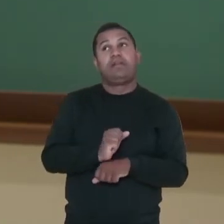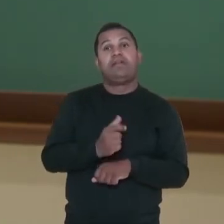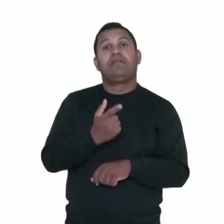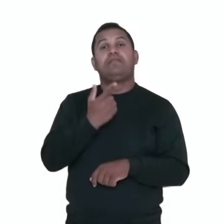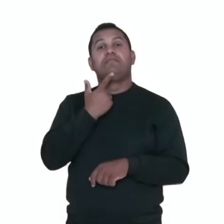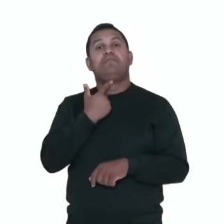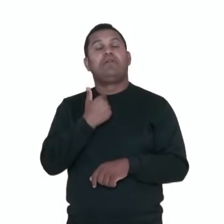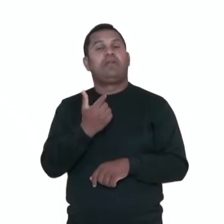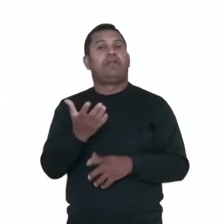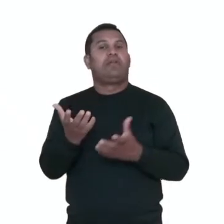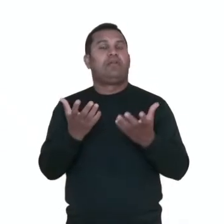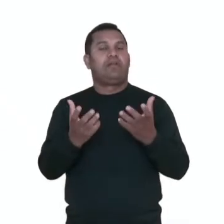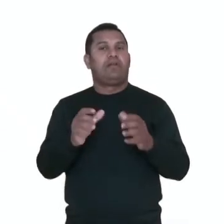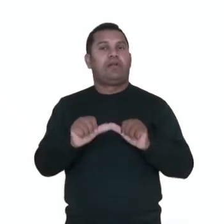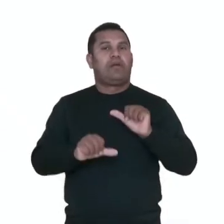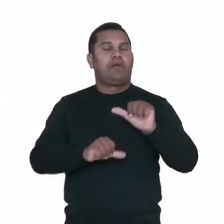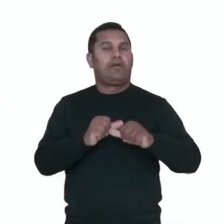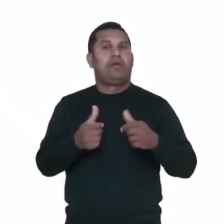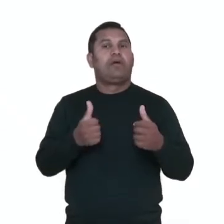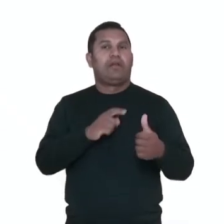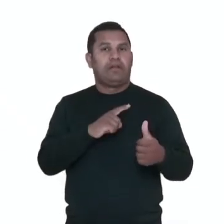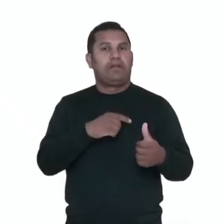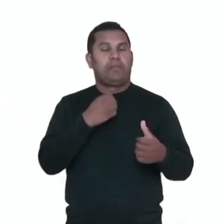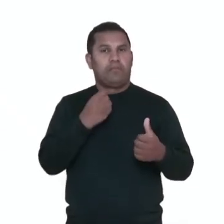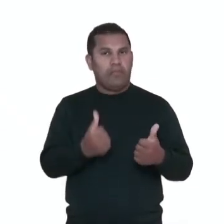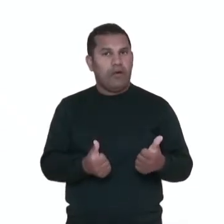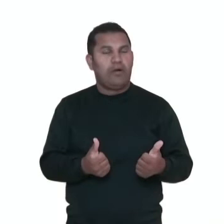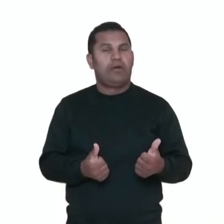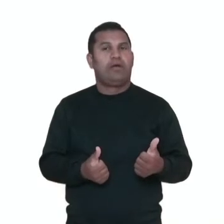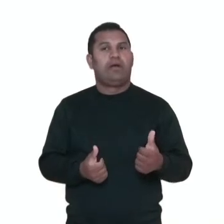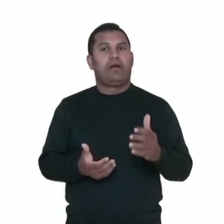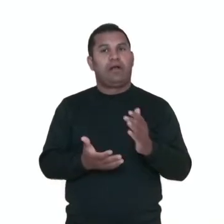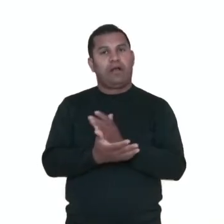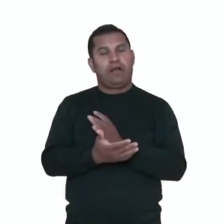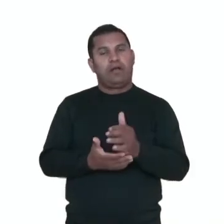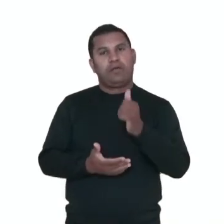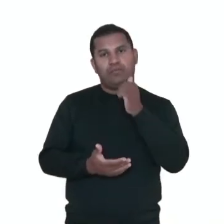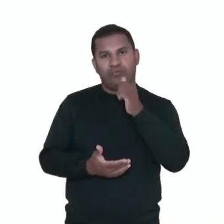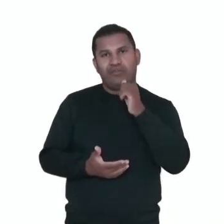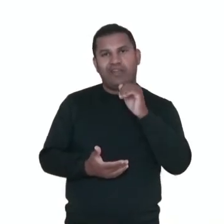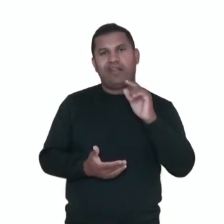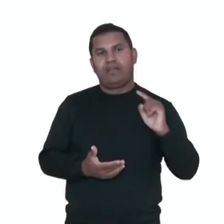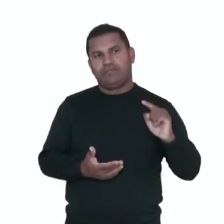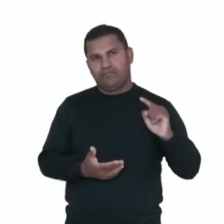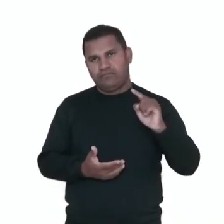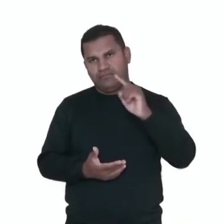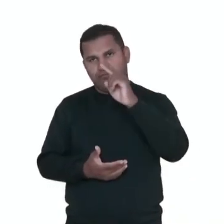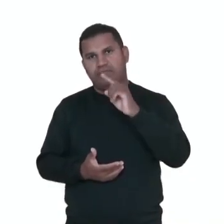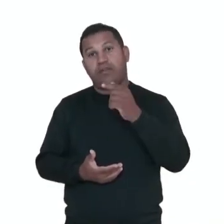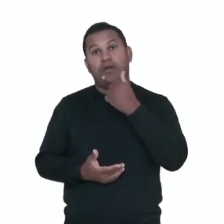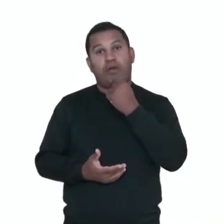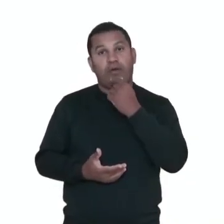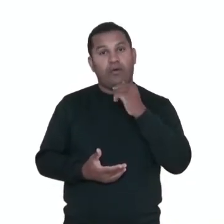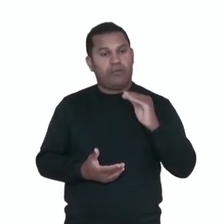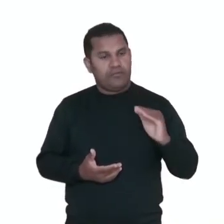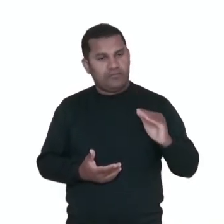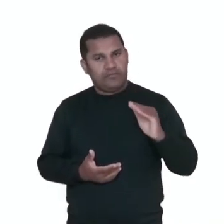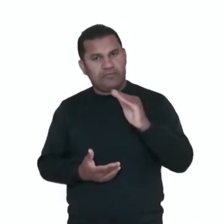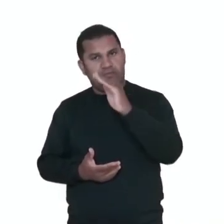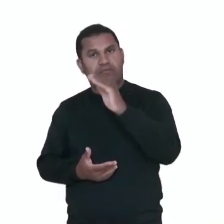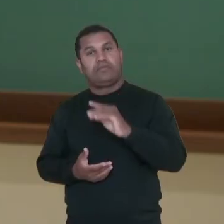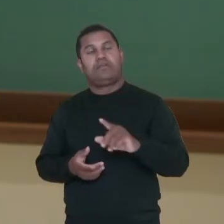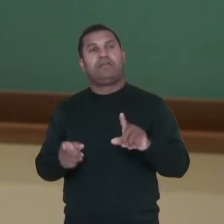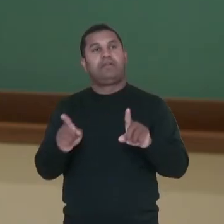lado esquerdo. De modo geral, vem aumentando. Mulheres 79 anos, homens 72 anos em média, e a